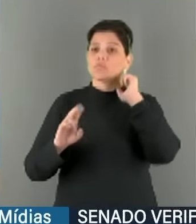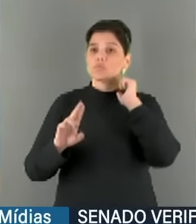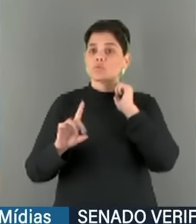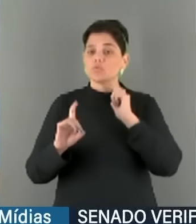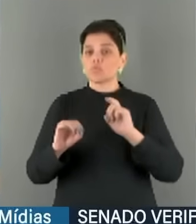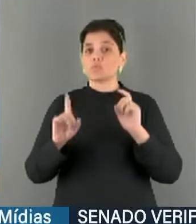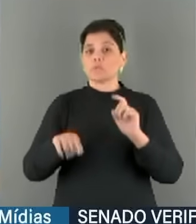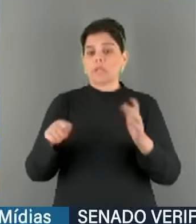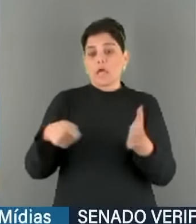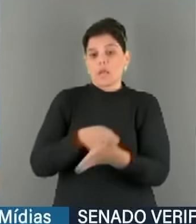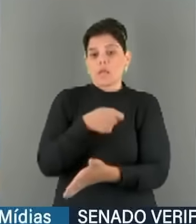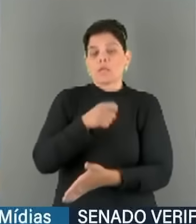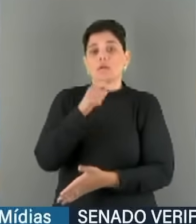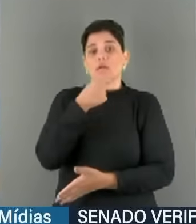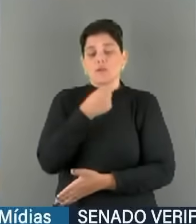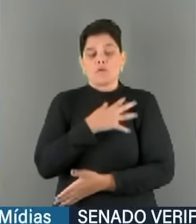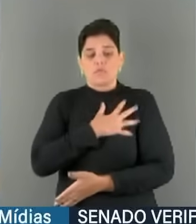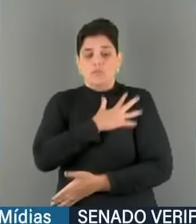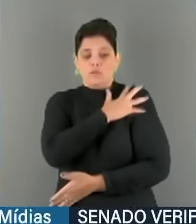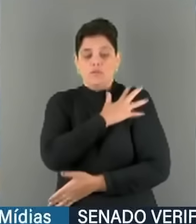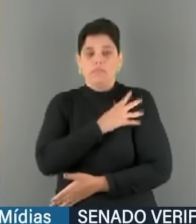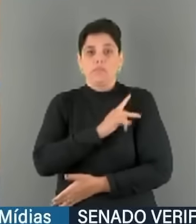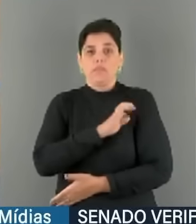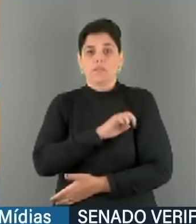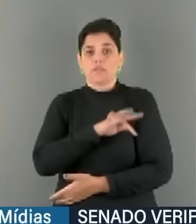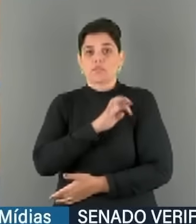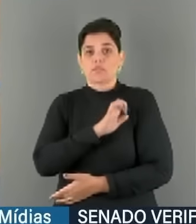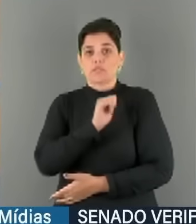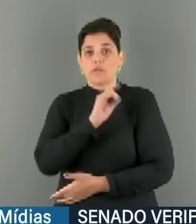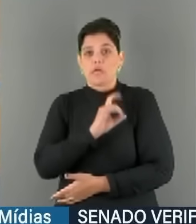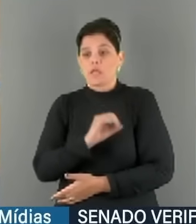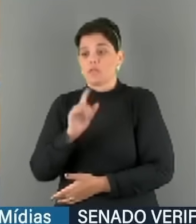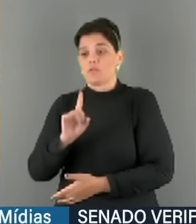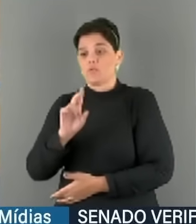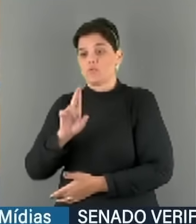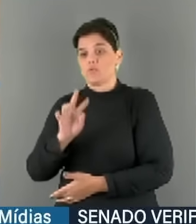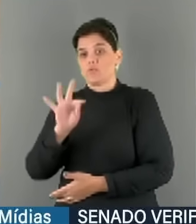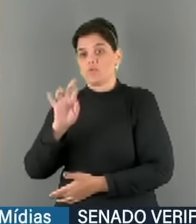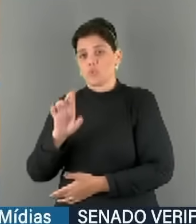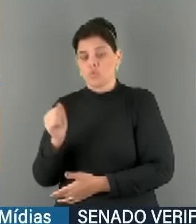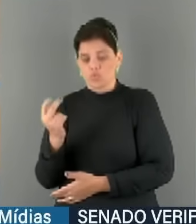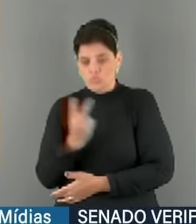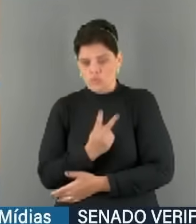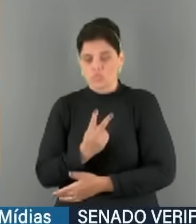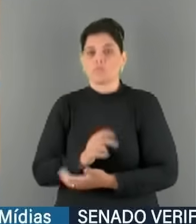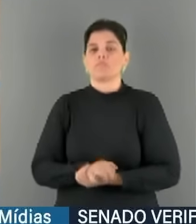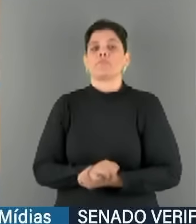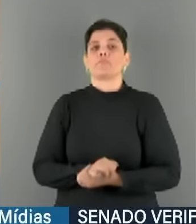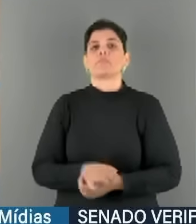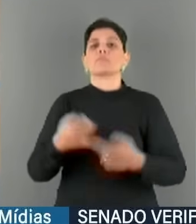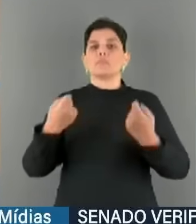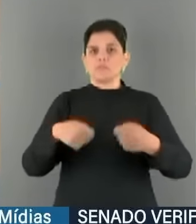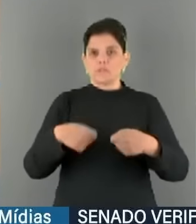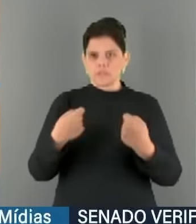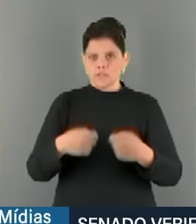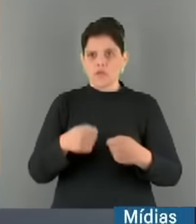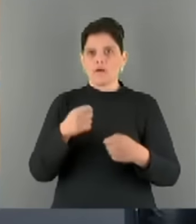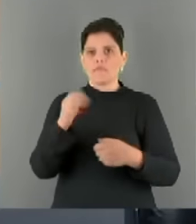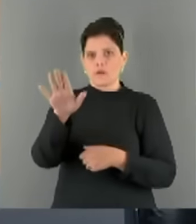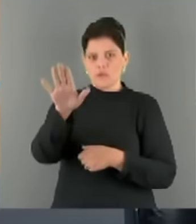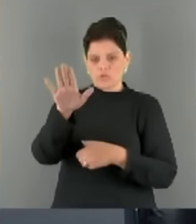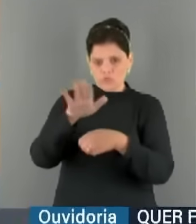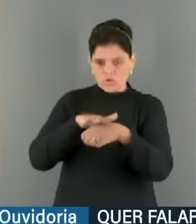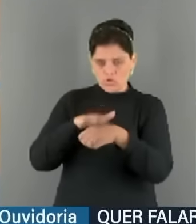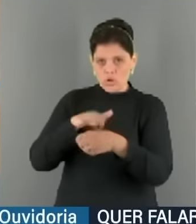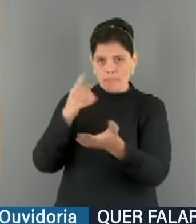e pelo general Dutra. Precisava a provocação do GSI para que o efetivo do batalhão da Guarda